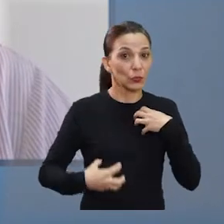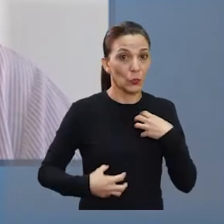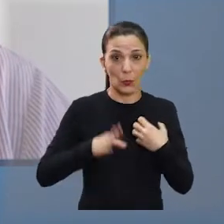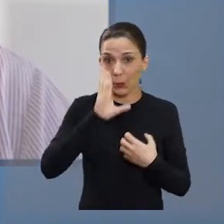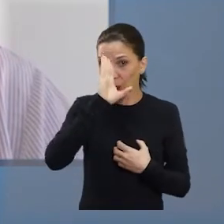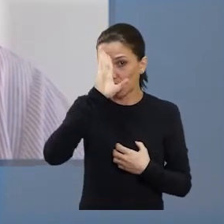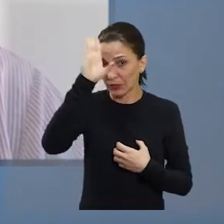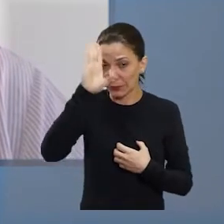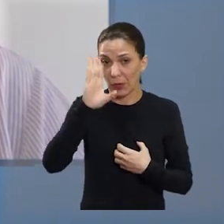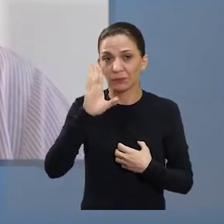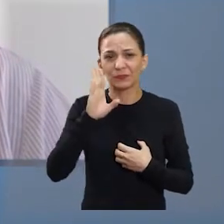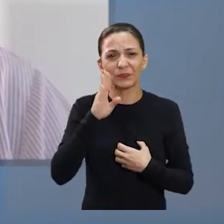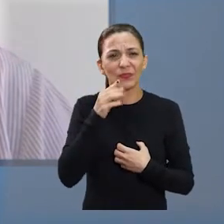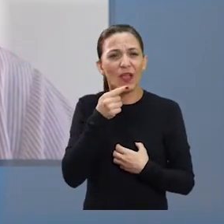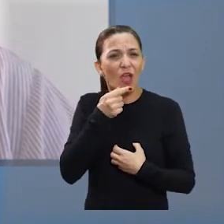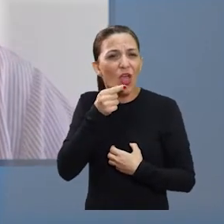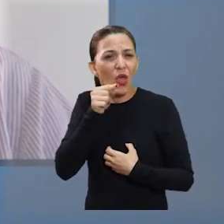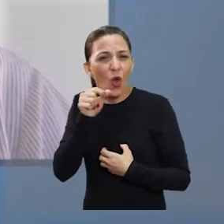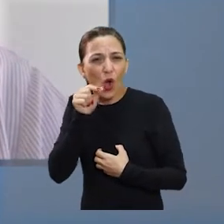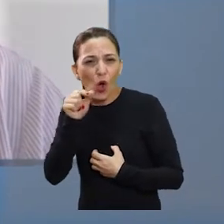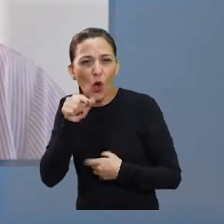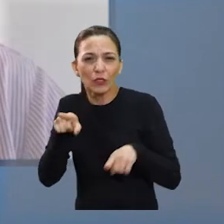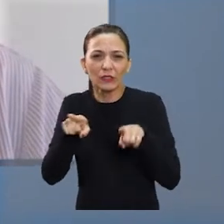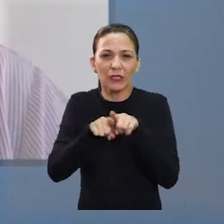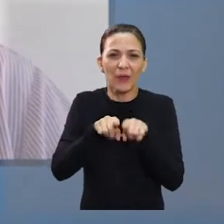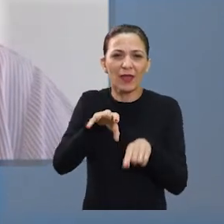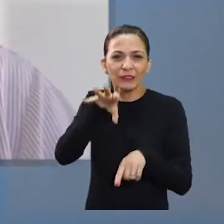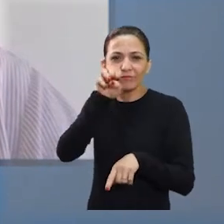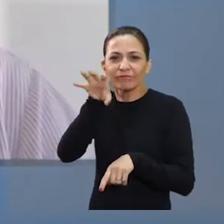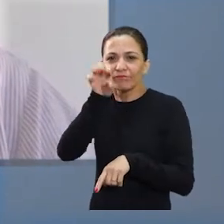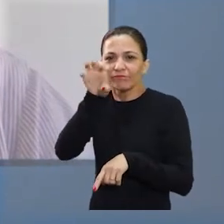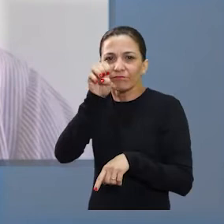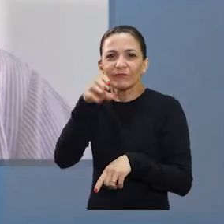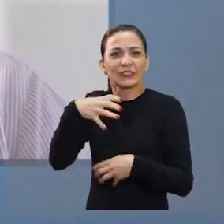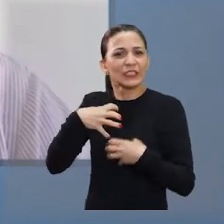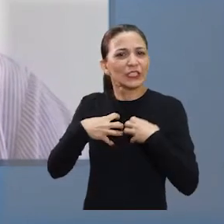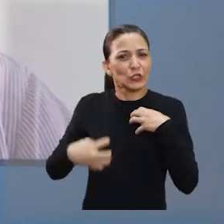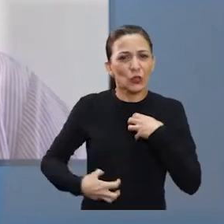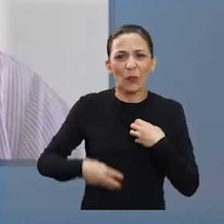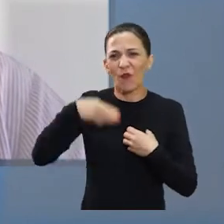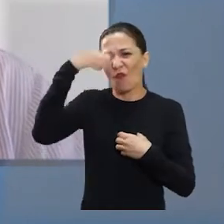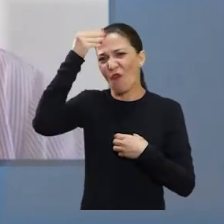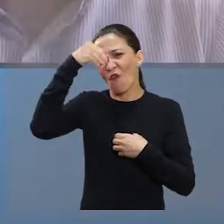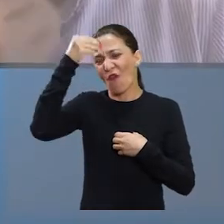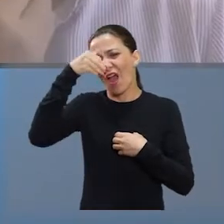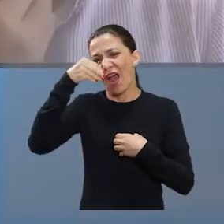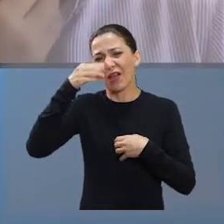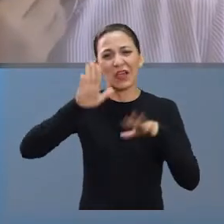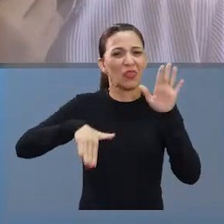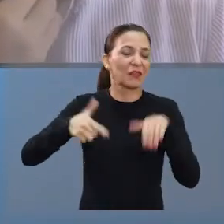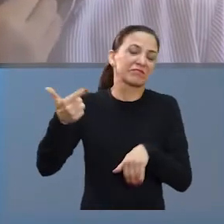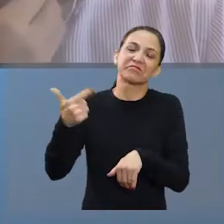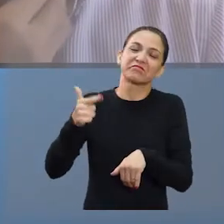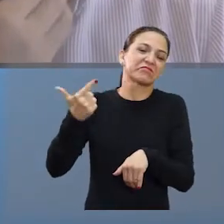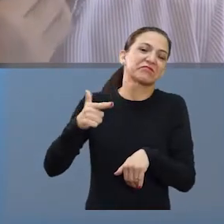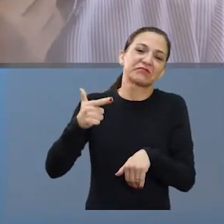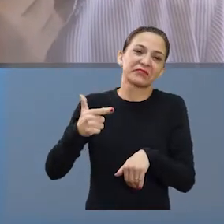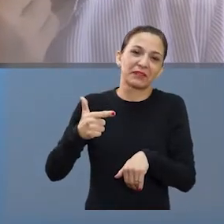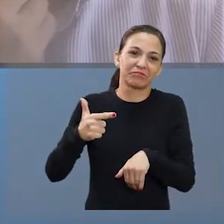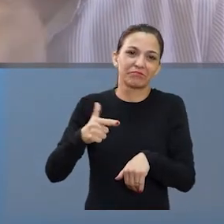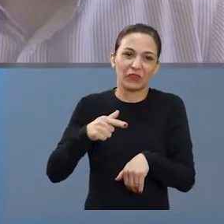Sintomas diferentes. Então, na nossa prática clínica, a gente vê muito mais sintomas de via aérea superior, muito mais queixa